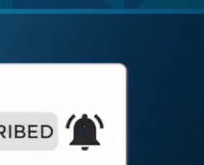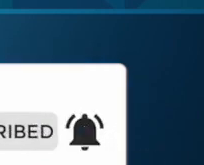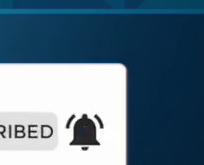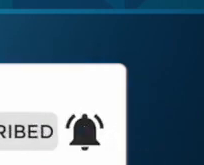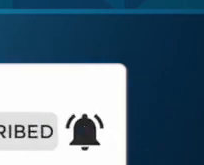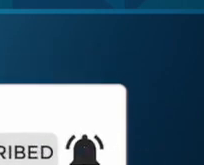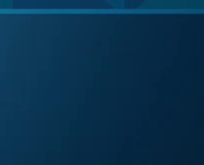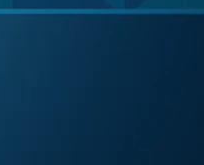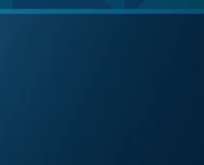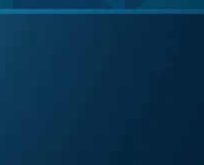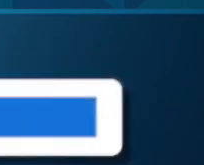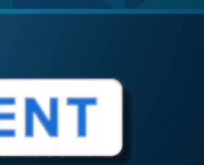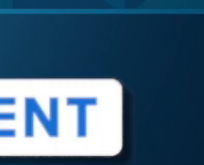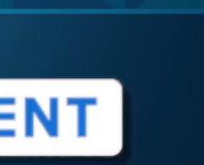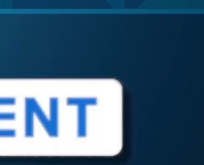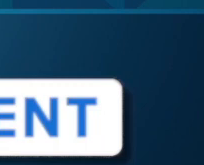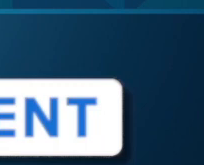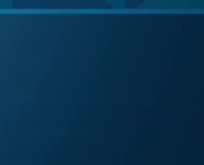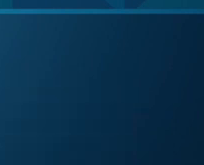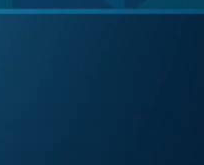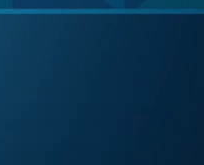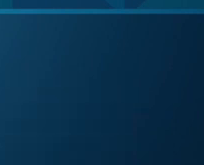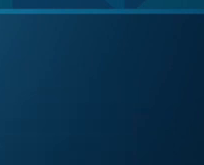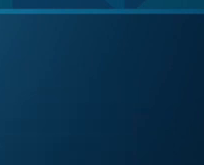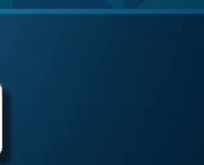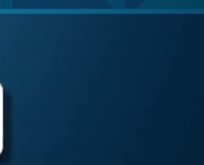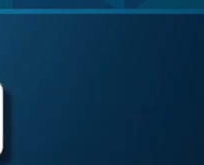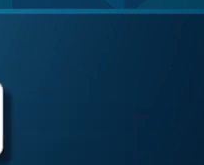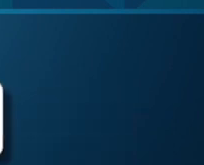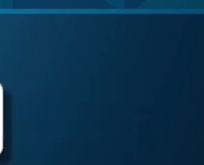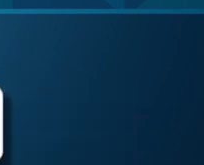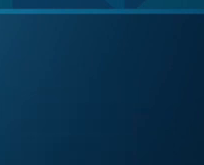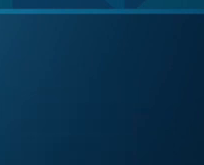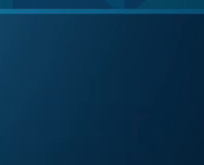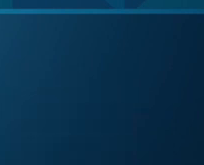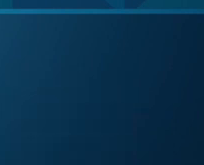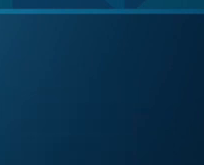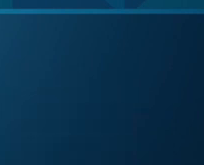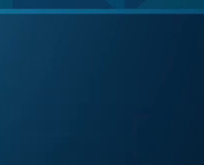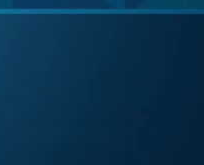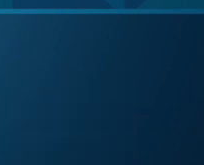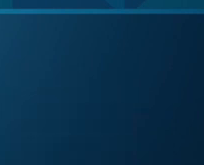botão notificação. Fo comentário no fahetutang ba media social siraseluk.